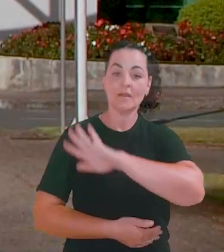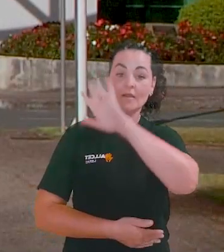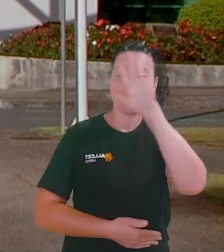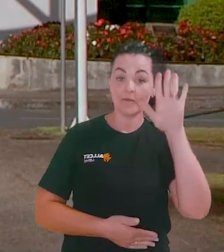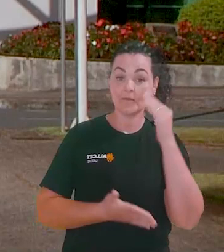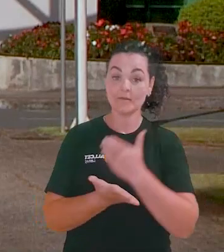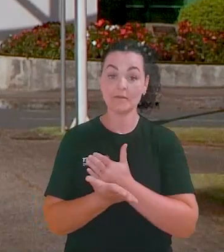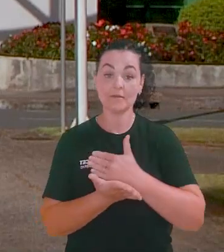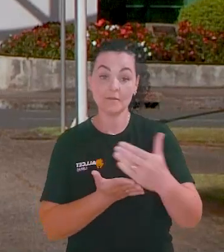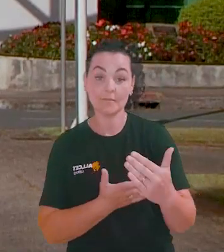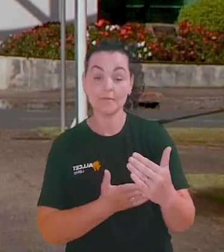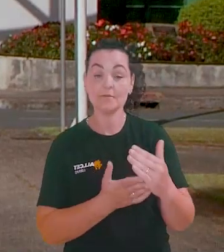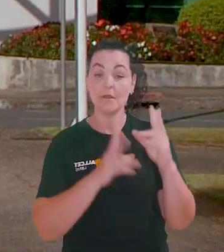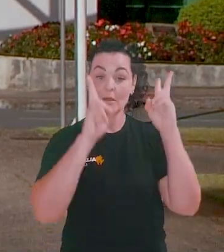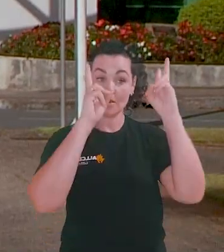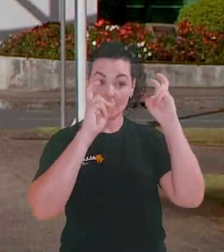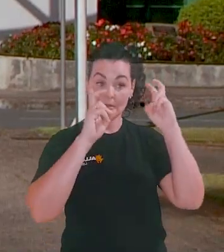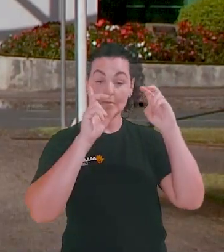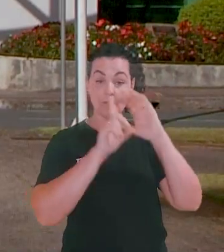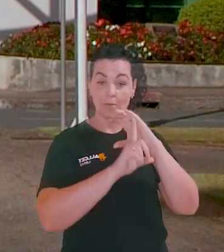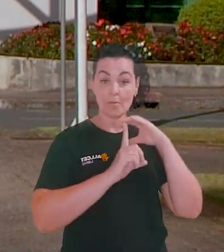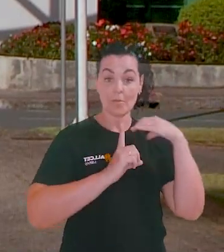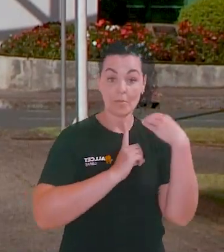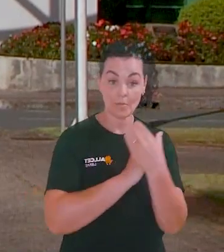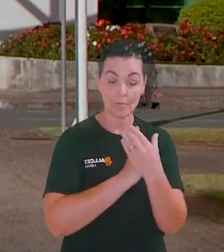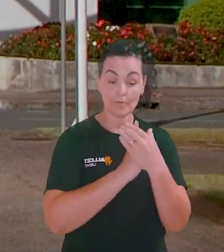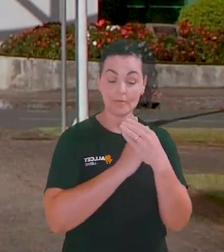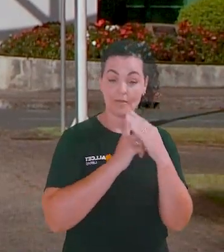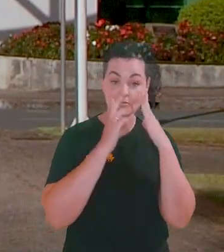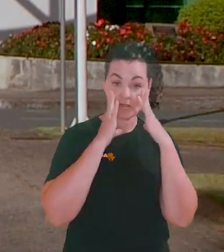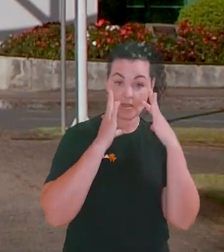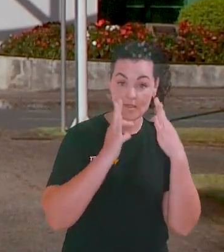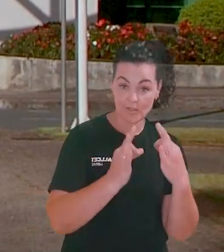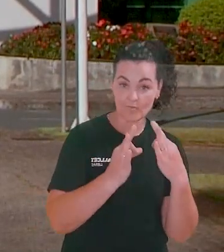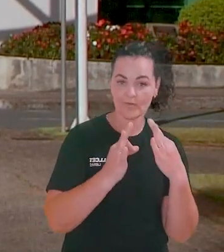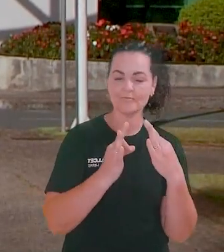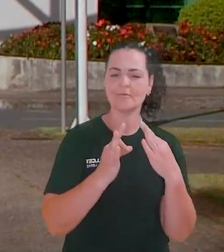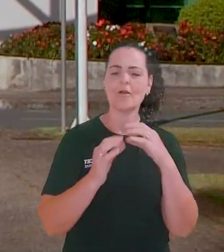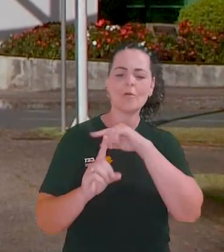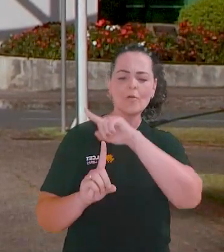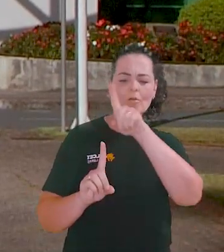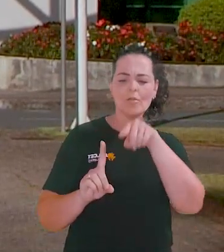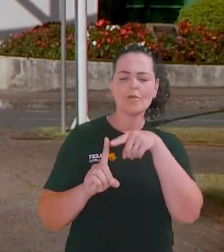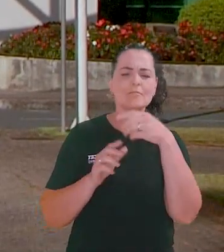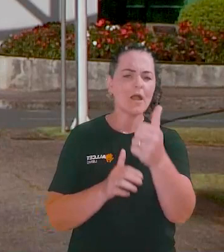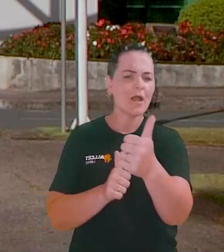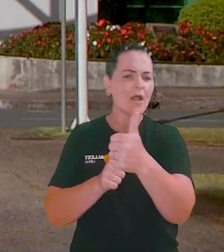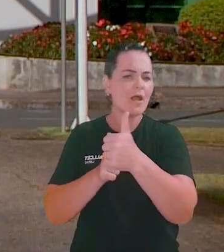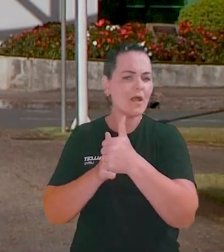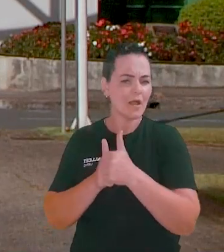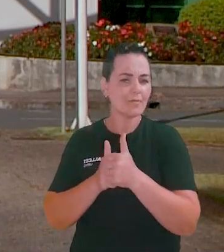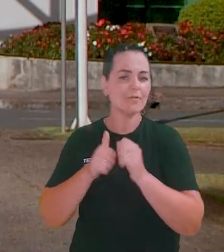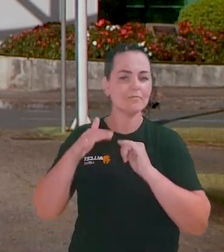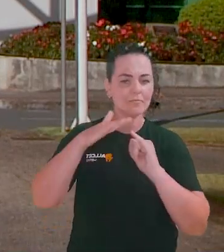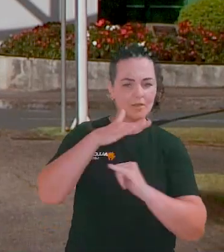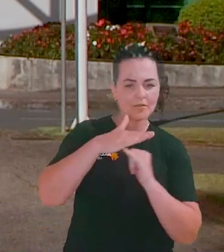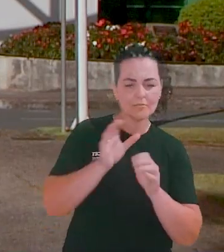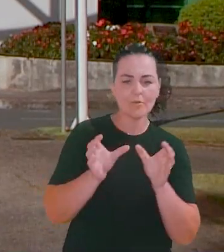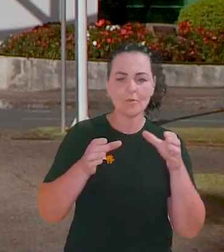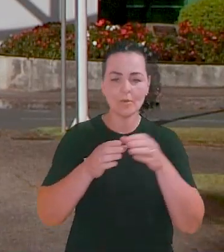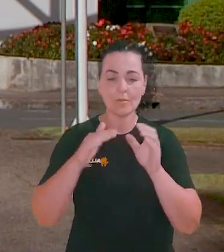Olá, estamos começando mais um programa Comunidade em Foco. O nosso objetivo é aproximar as entidades, instituições